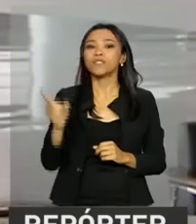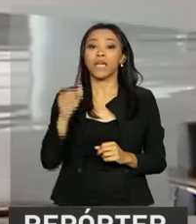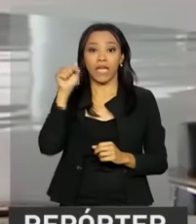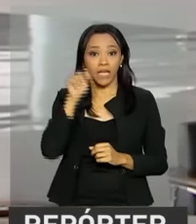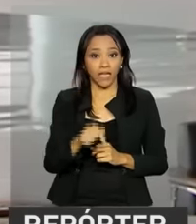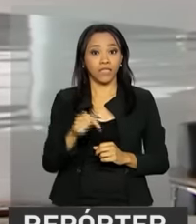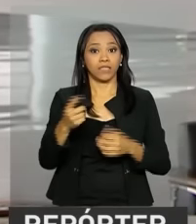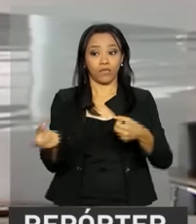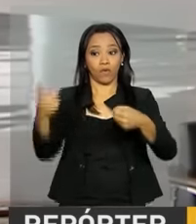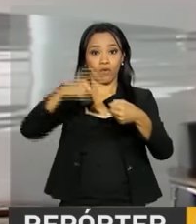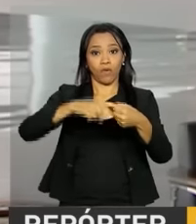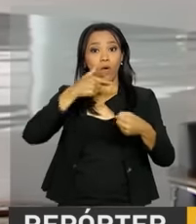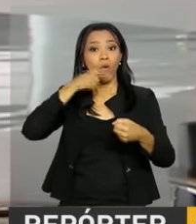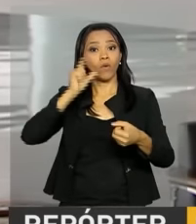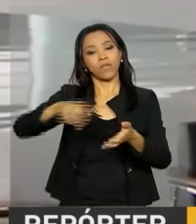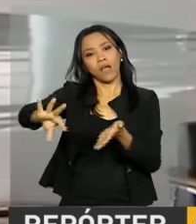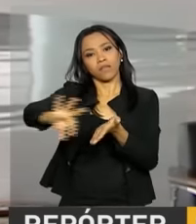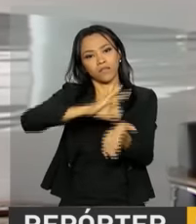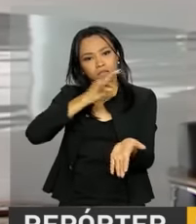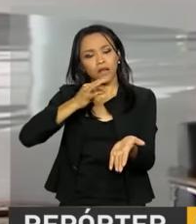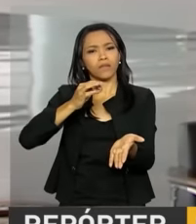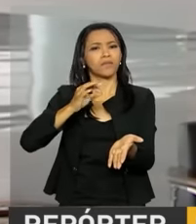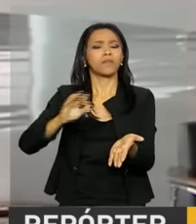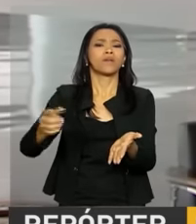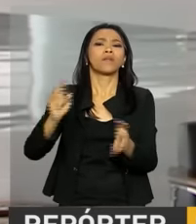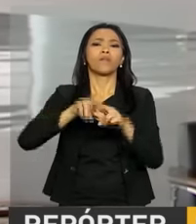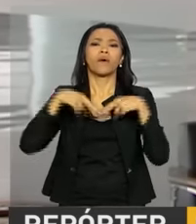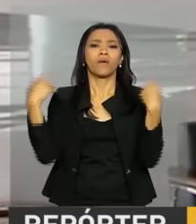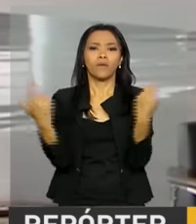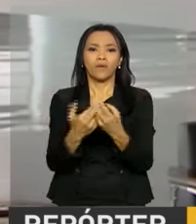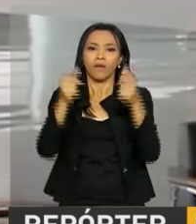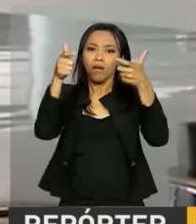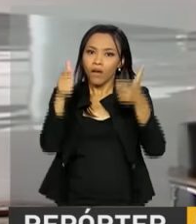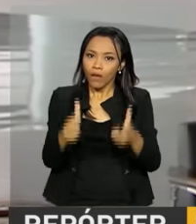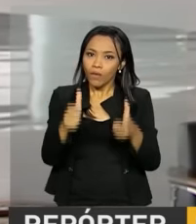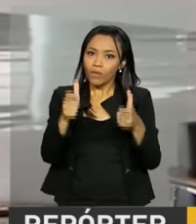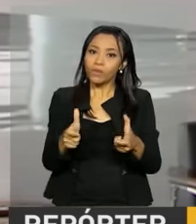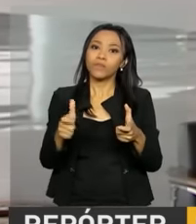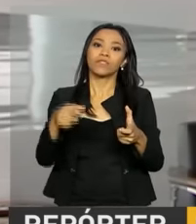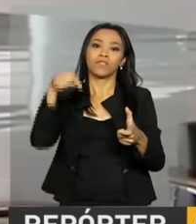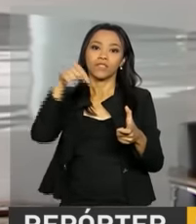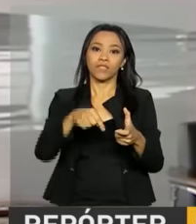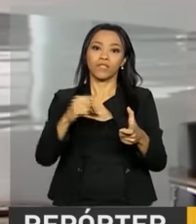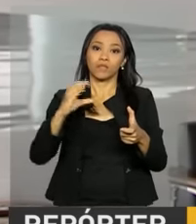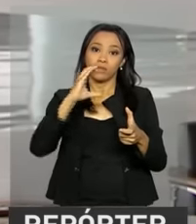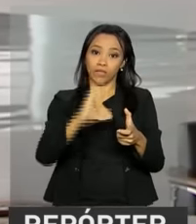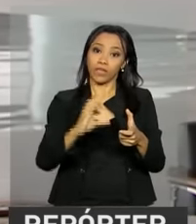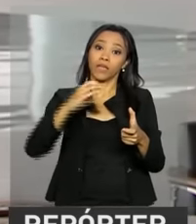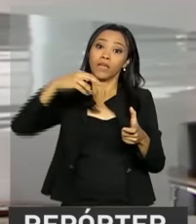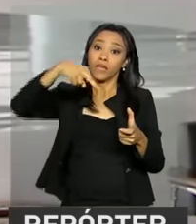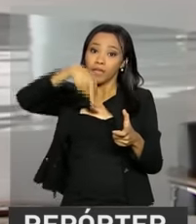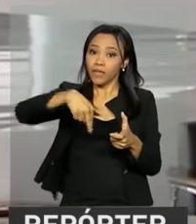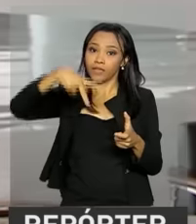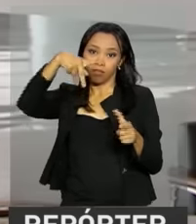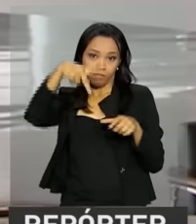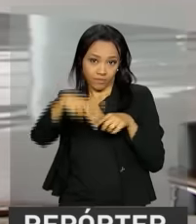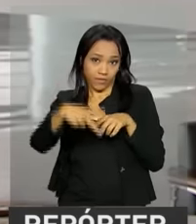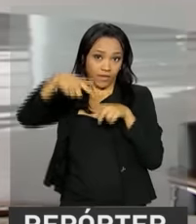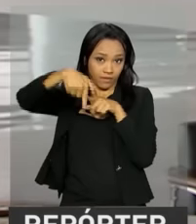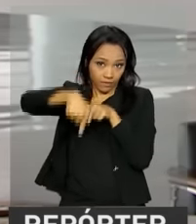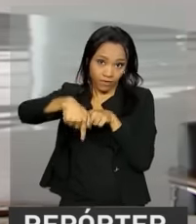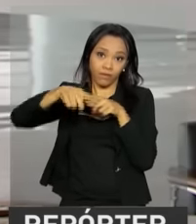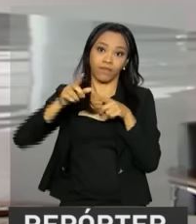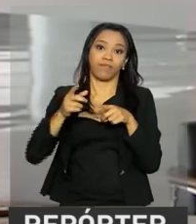convênio foi assinado ontem durante Reunião na sede do Conselho Nacional de Desenvolvimento científico e tecnológico